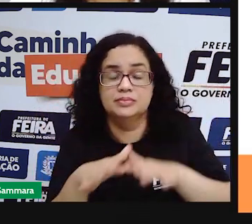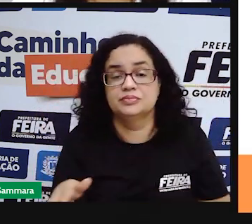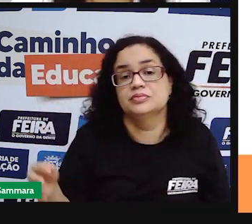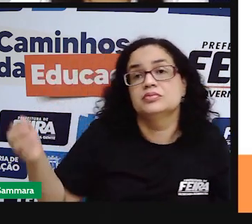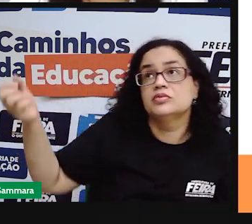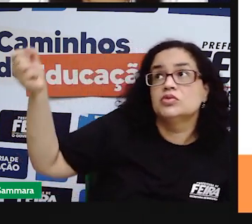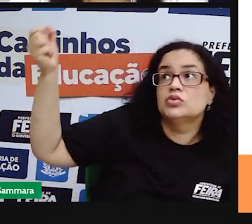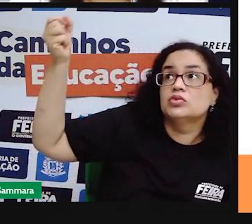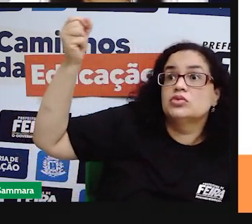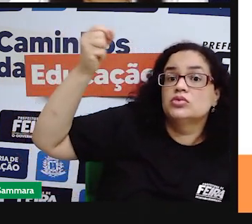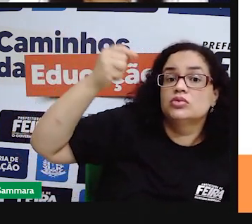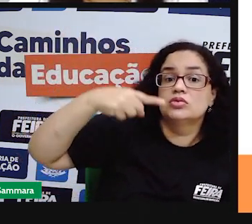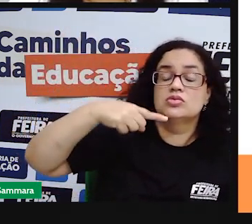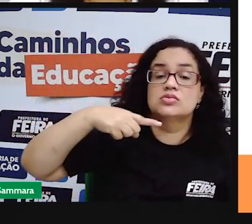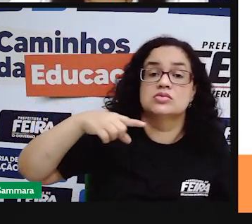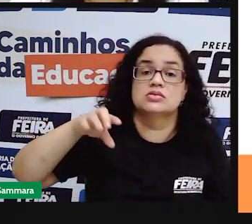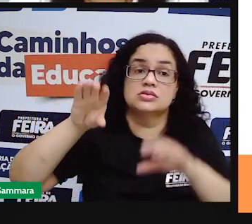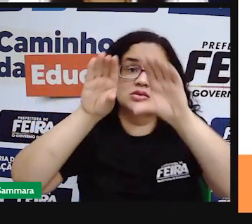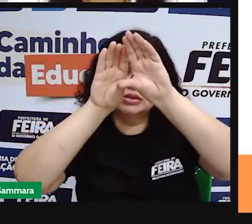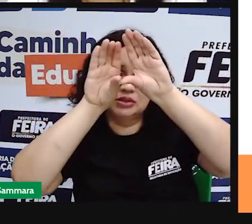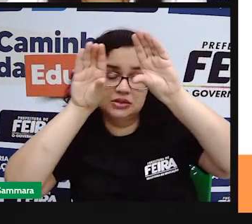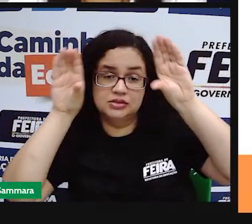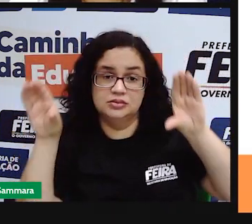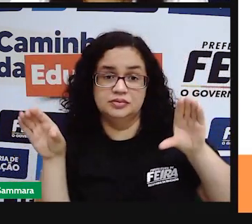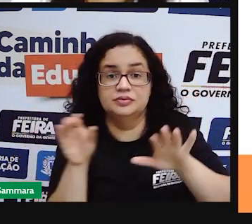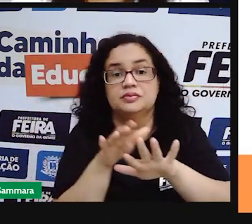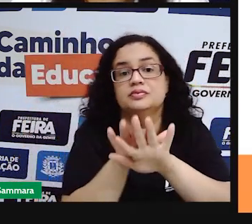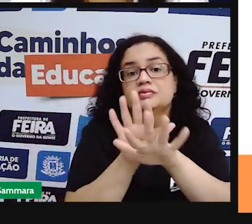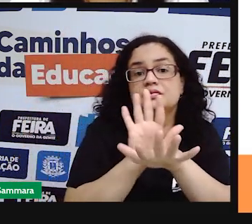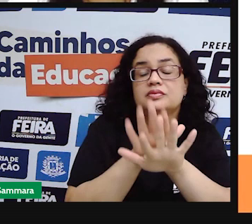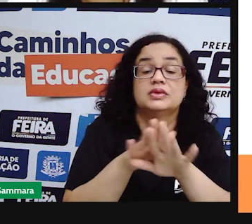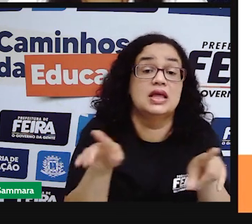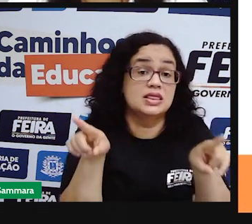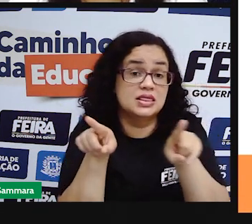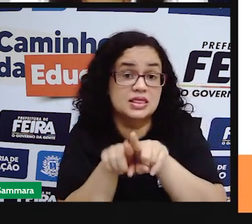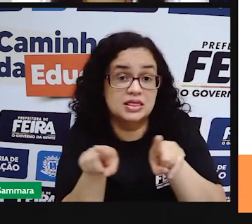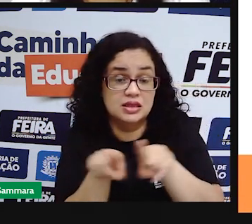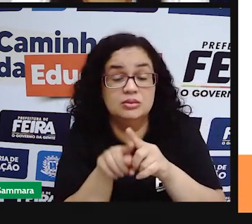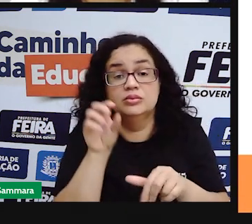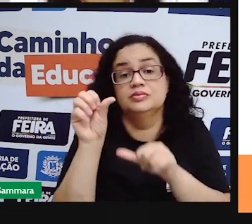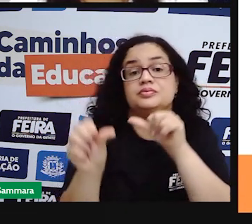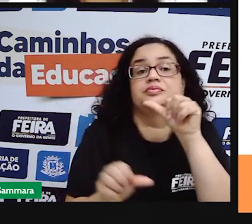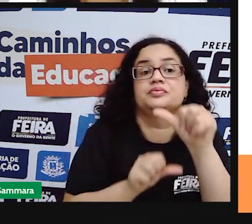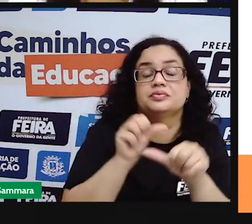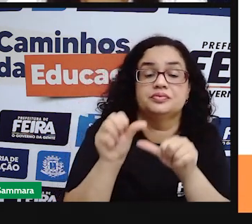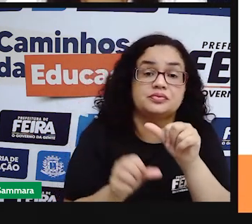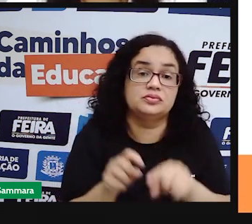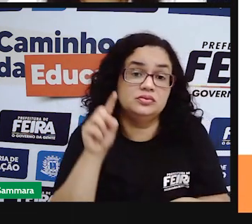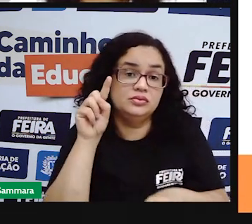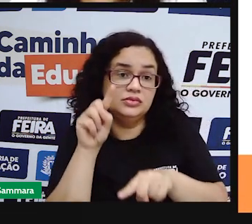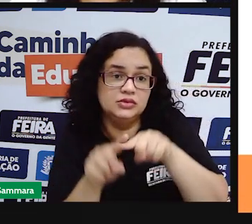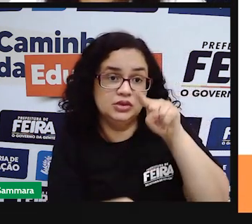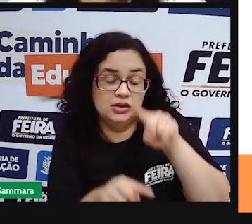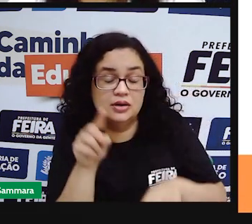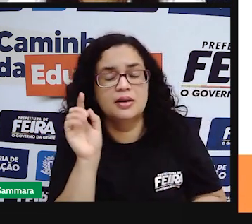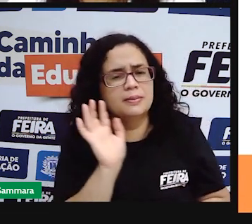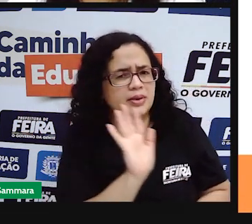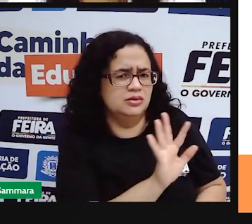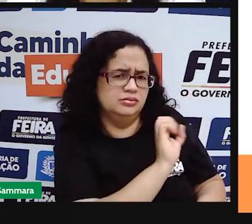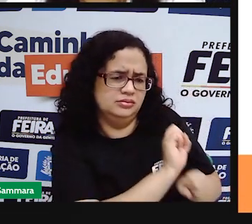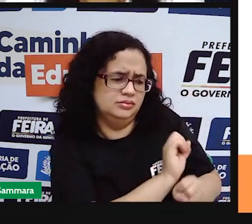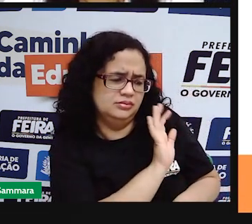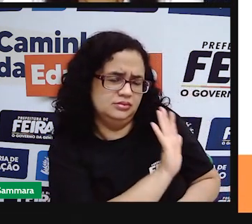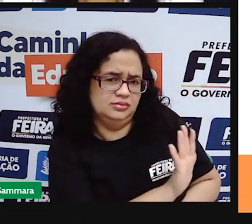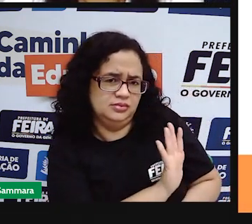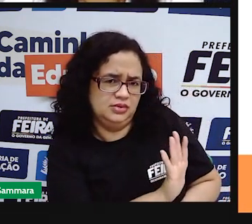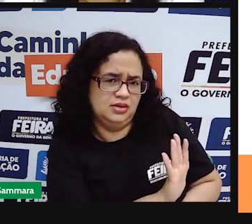céu no decorrer do dia, que a sombra ela também muda. Mesmo que um objeto esteja ali paradinho o dia inteiro